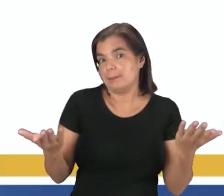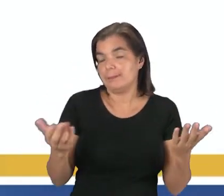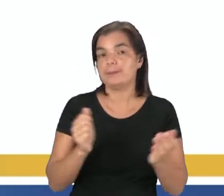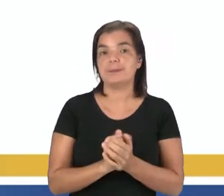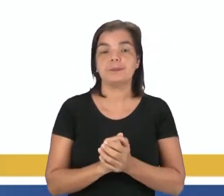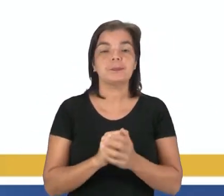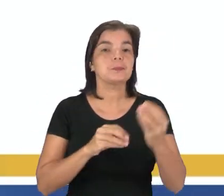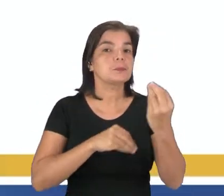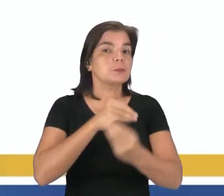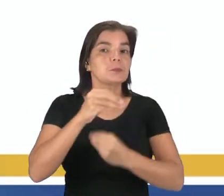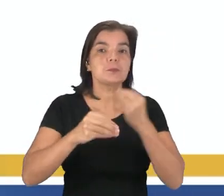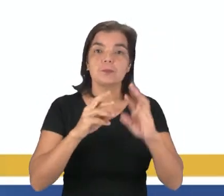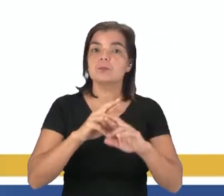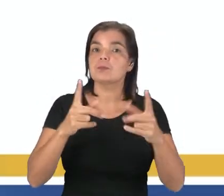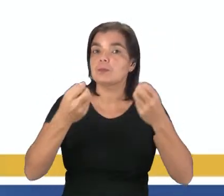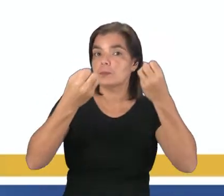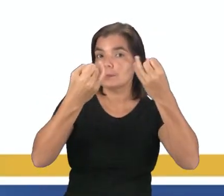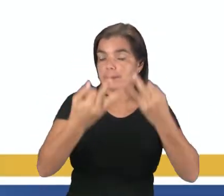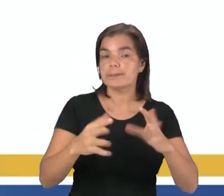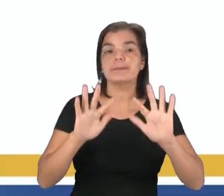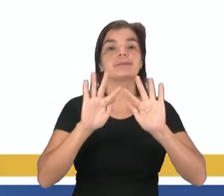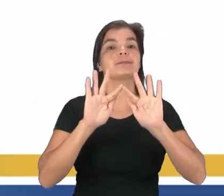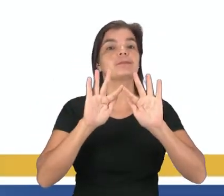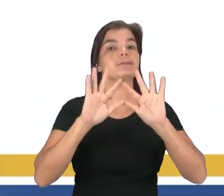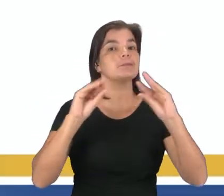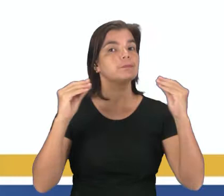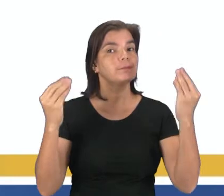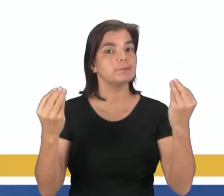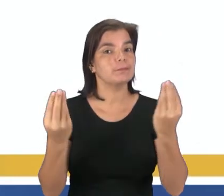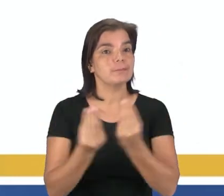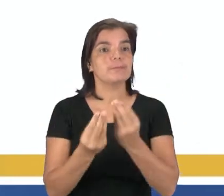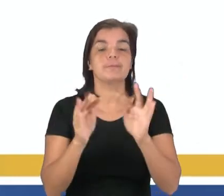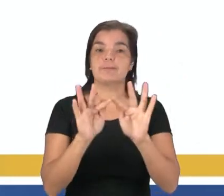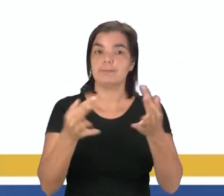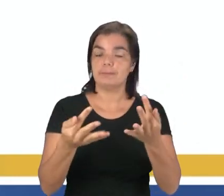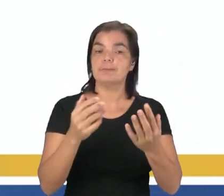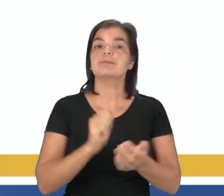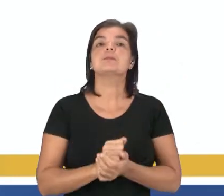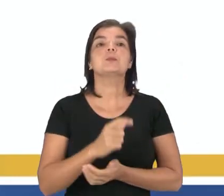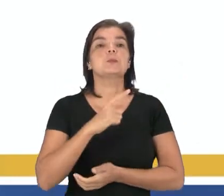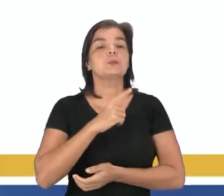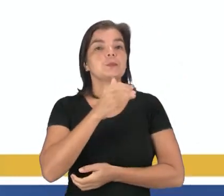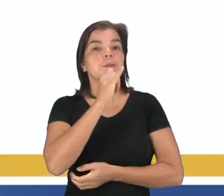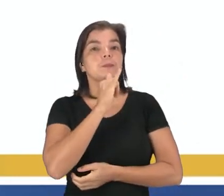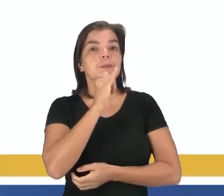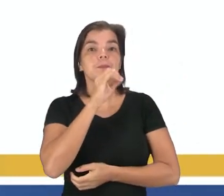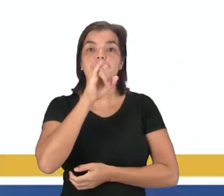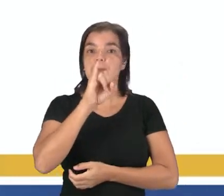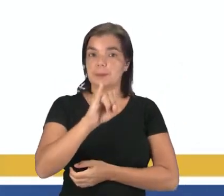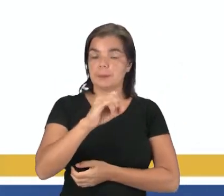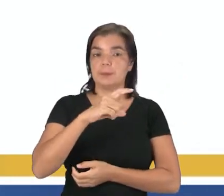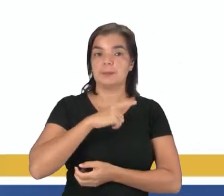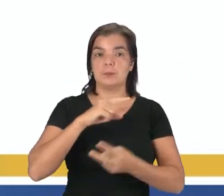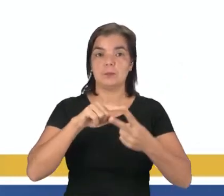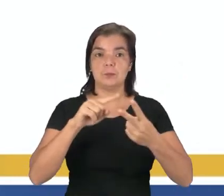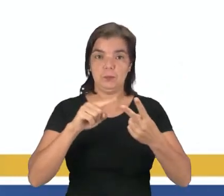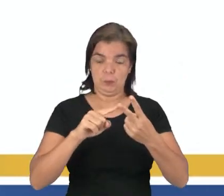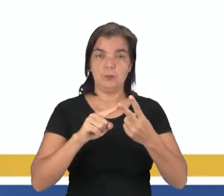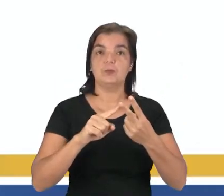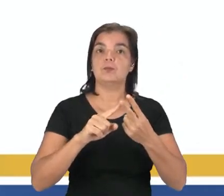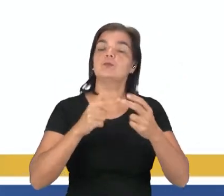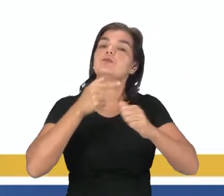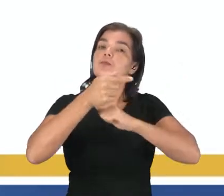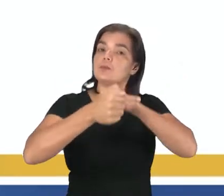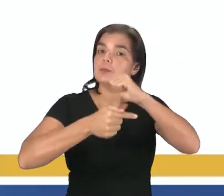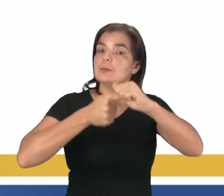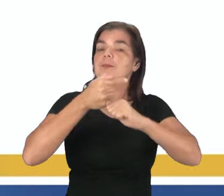estou misturando nada diferente, eu estou falando de uma substância simples. E aí eu tenho um exemplo. Se eu tenho aí 2 átomos de